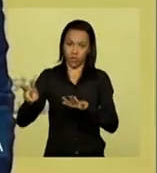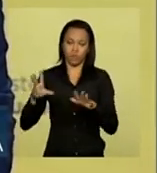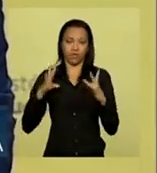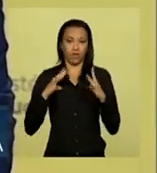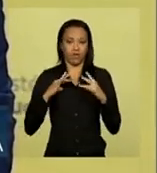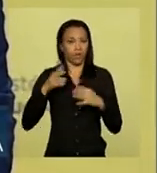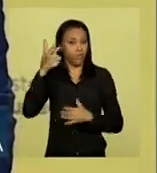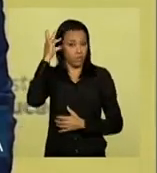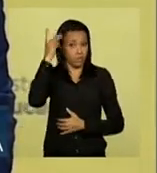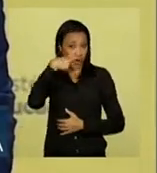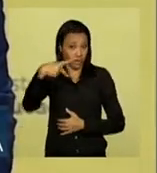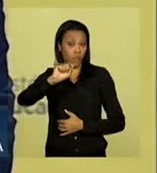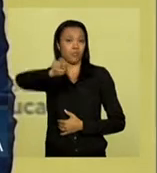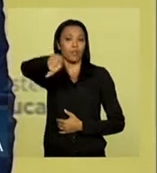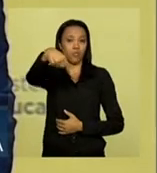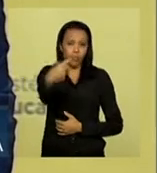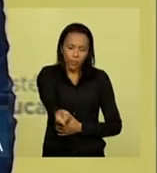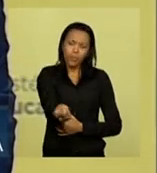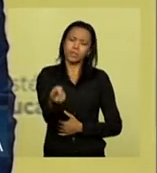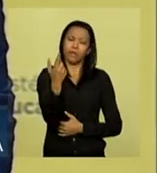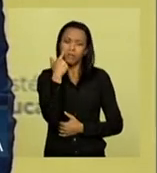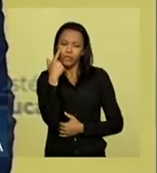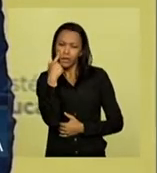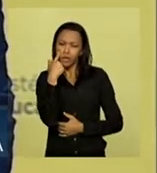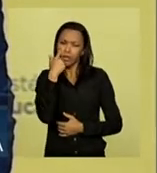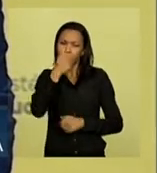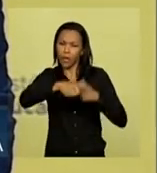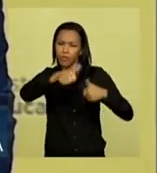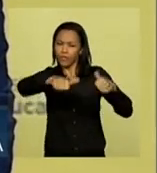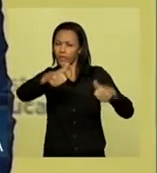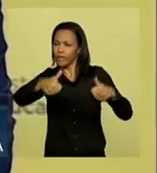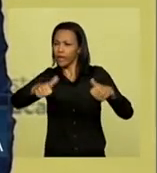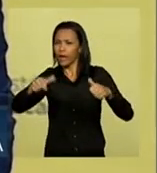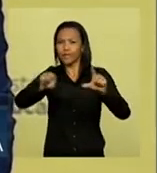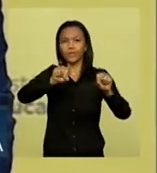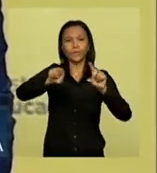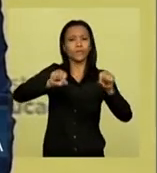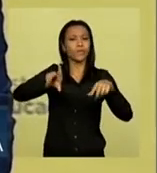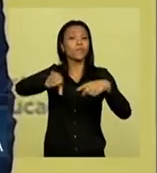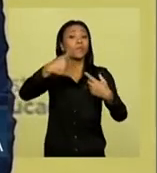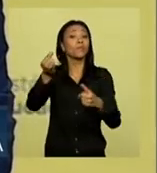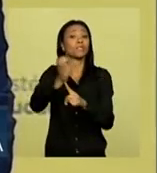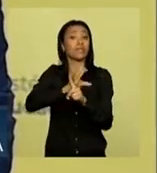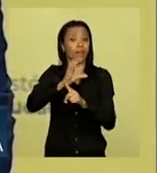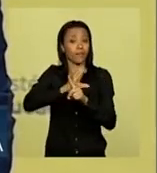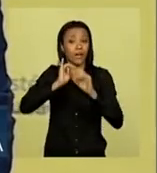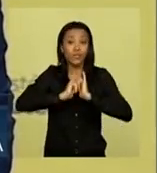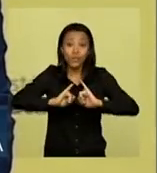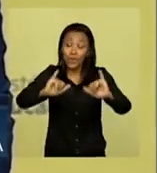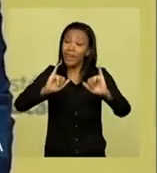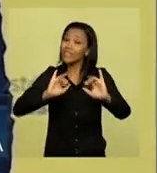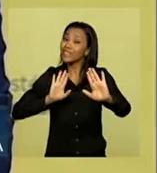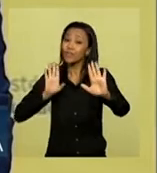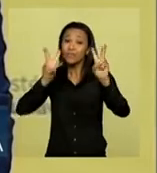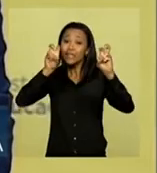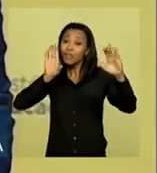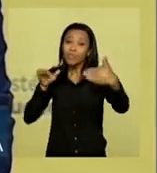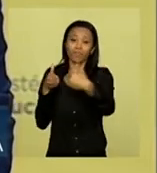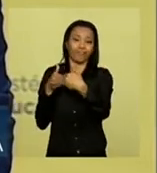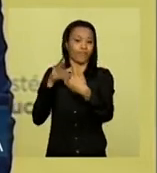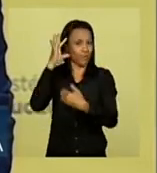a partir de agora ela vai começar a fazer as suas consultas e e vai definir cozinha o calendário divulgações são tema exclusivo da presidenta